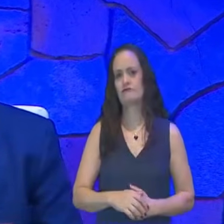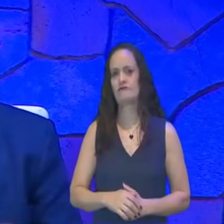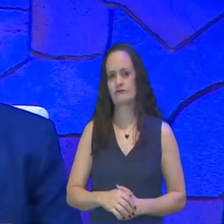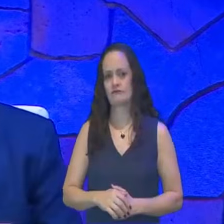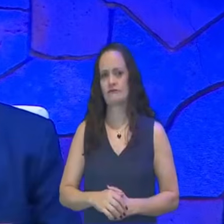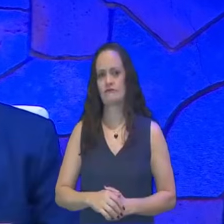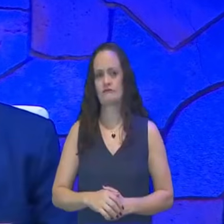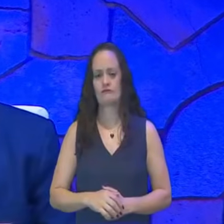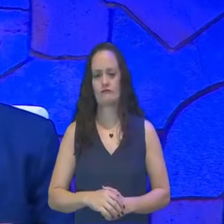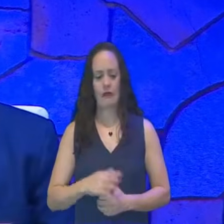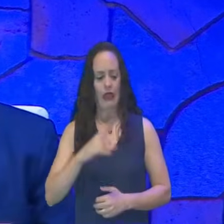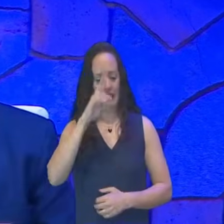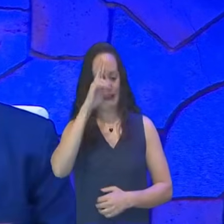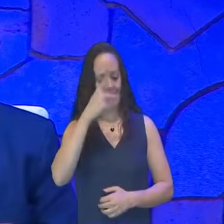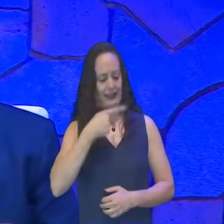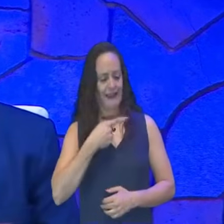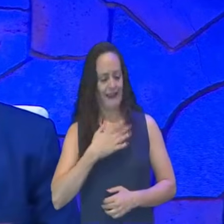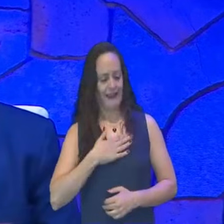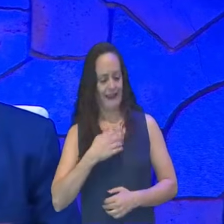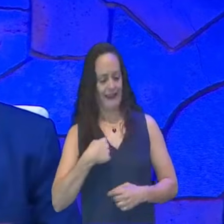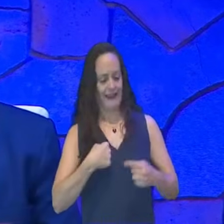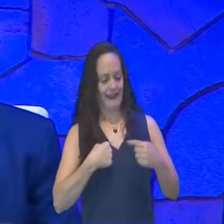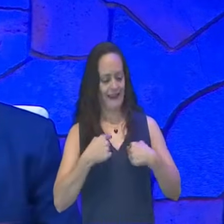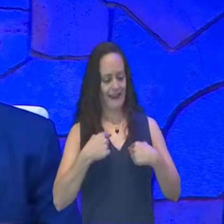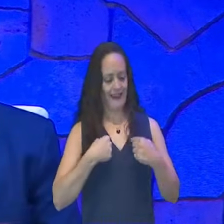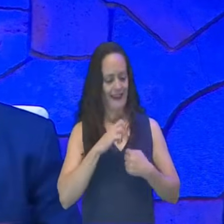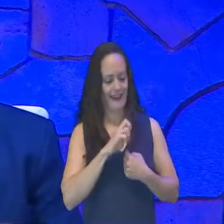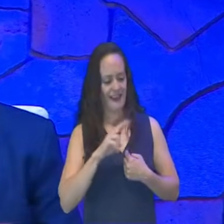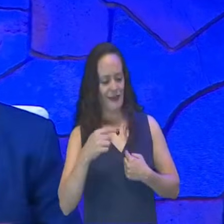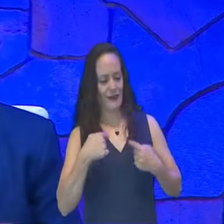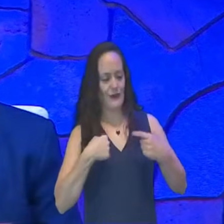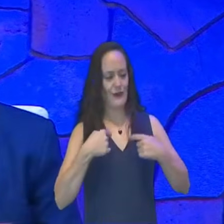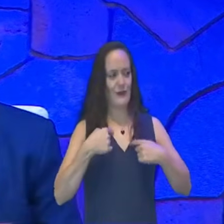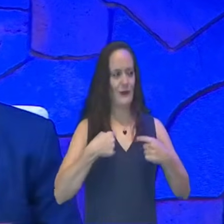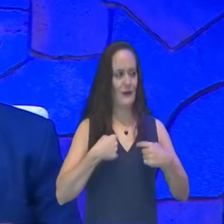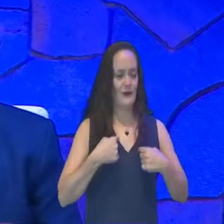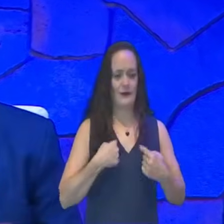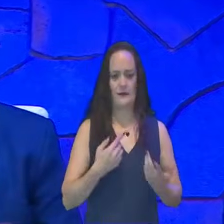próprias vontades, de modo subversivo,